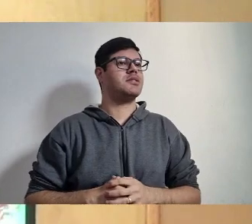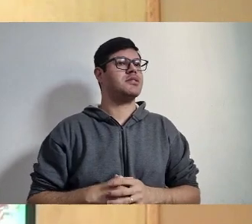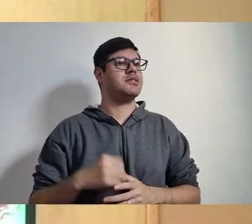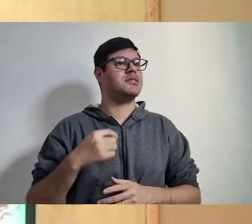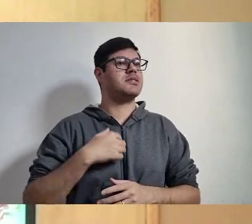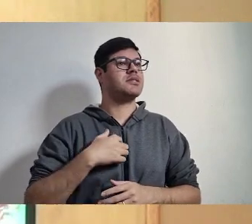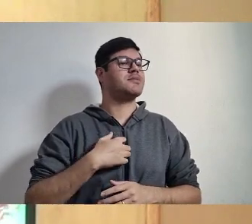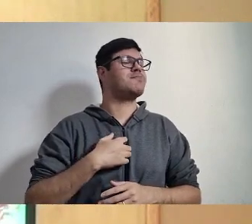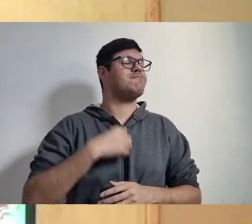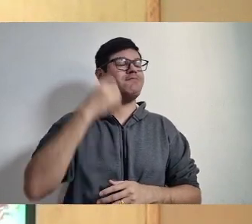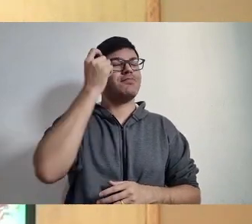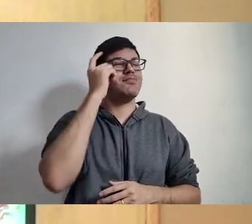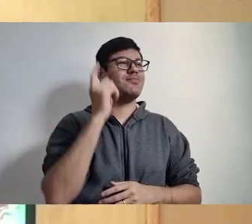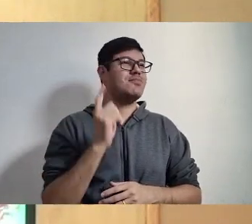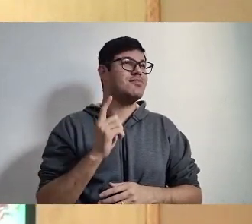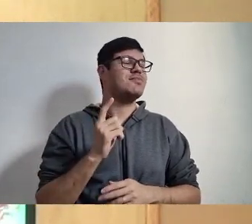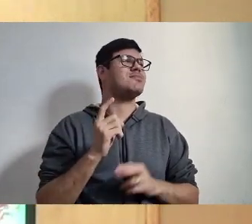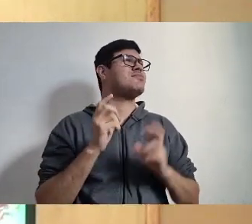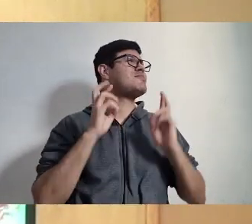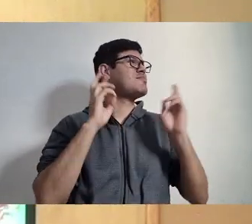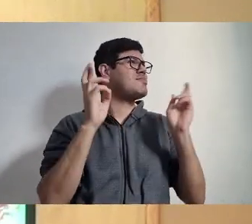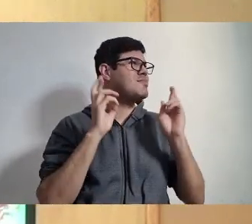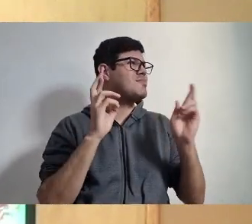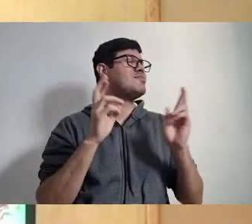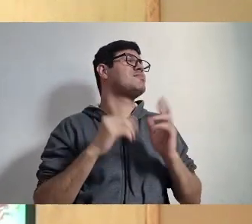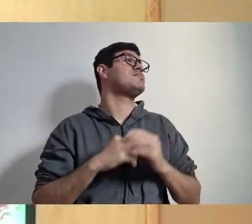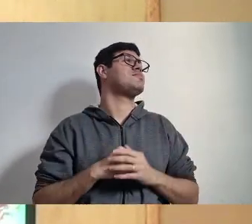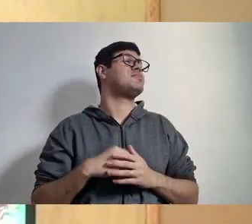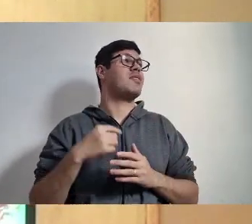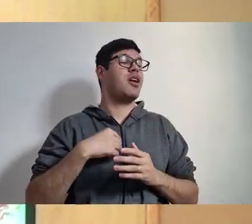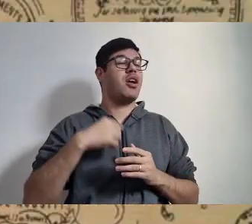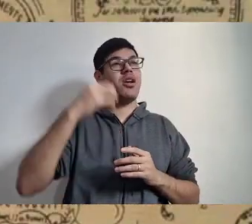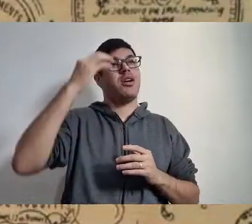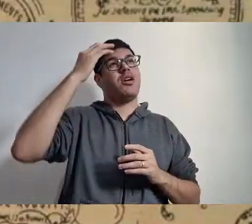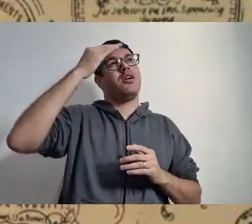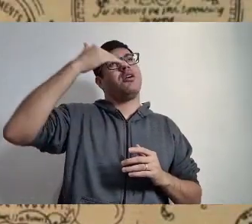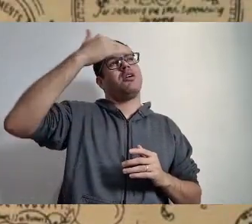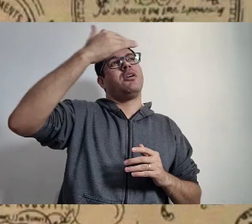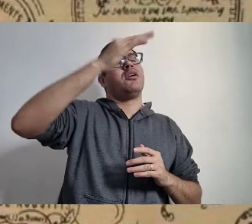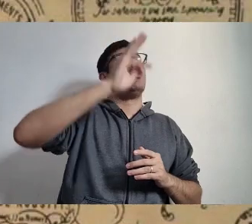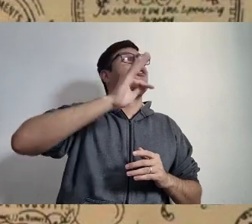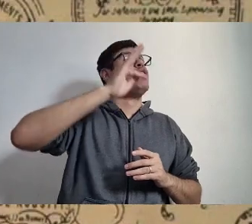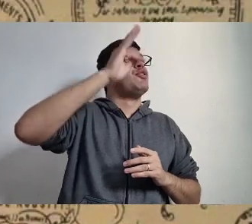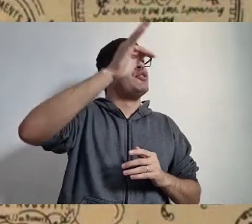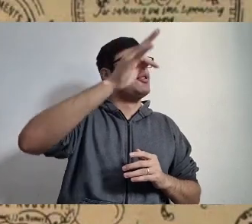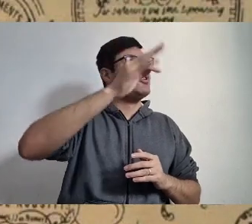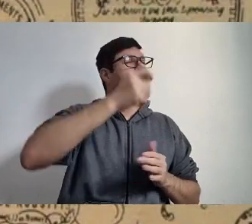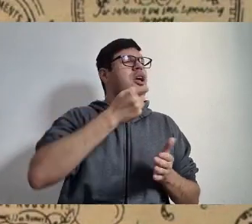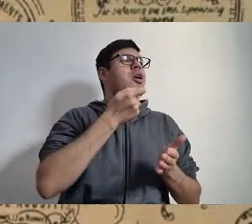isso, mas é uma esperança, né, de que possa acontecer. Se você fazer uma projeção de gastos, Gil,